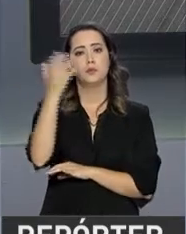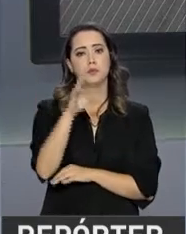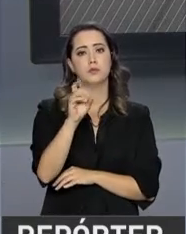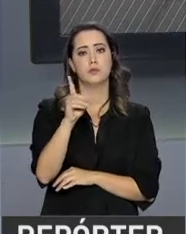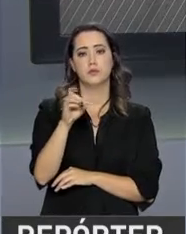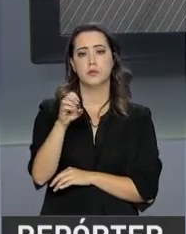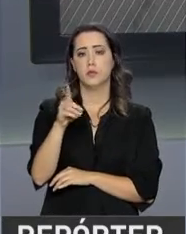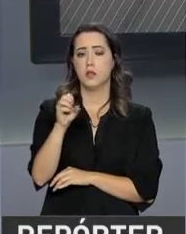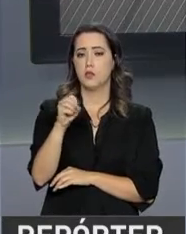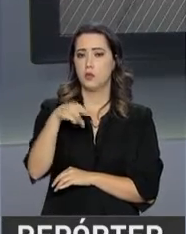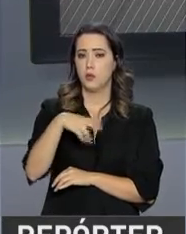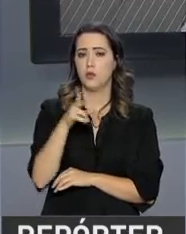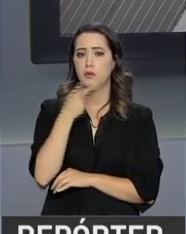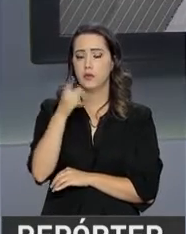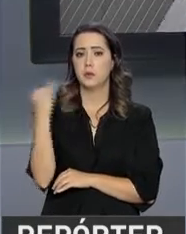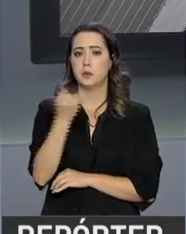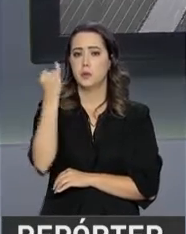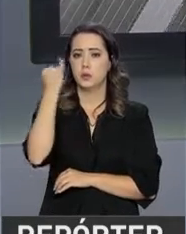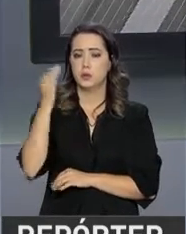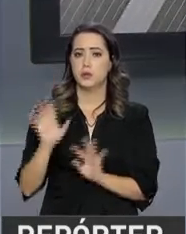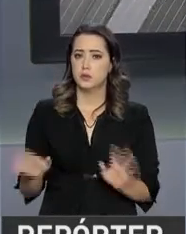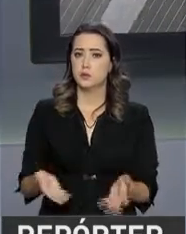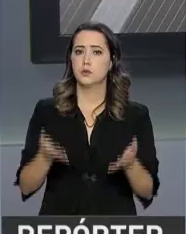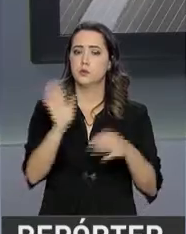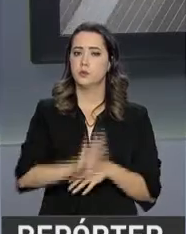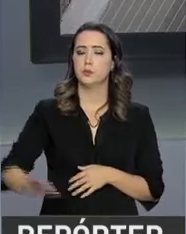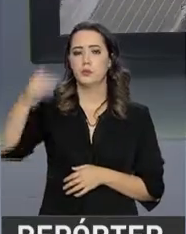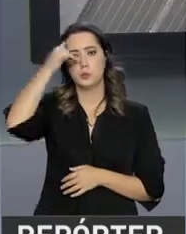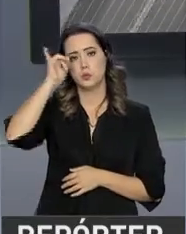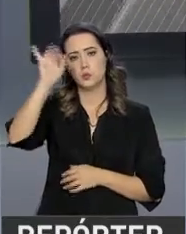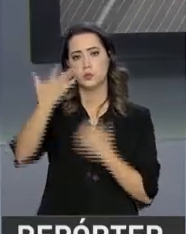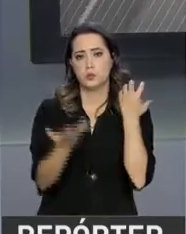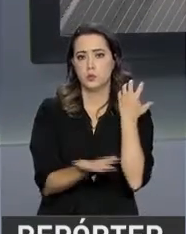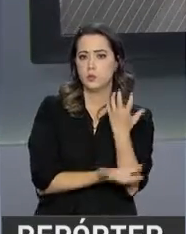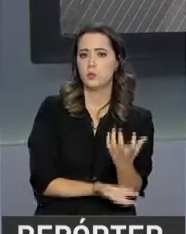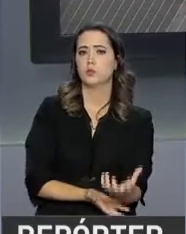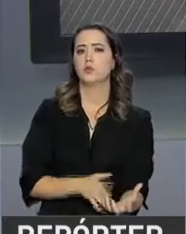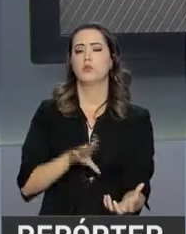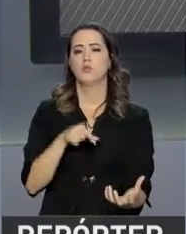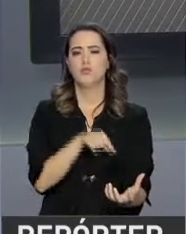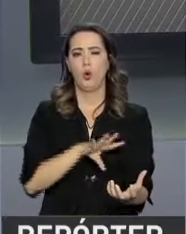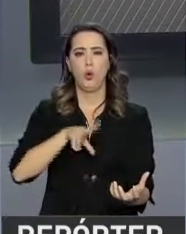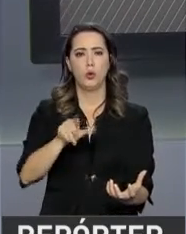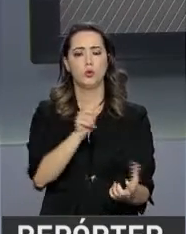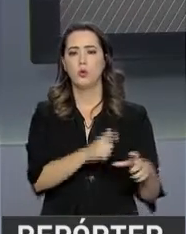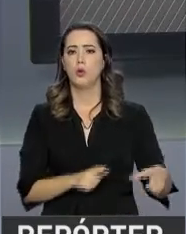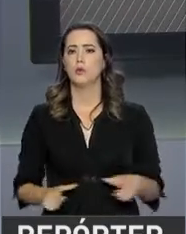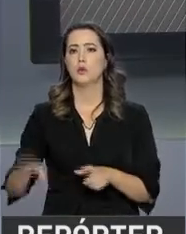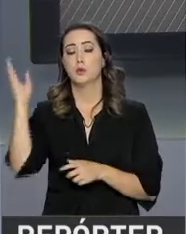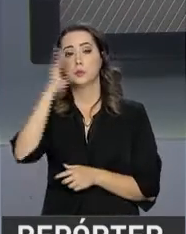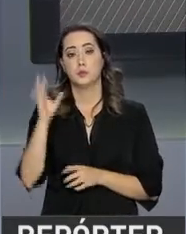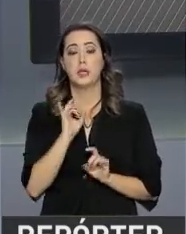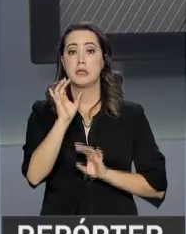meio ambiente edson duarte defendeu a importância da mobilização nacional de combate ao desmatamento ilegal em todos os biomas brasileiros